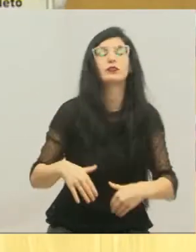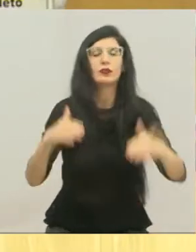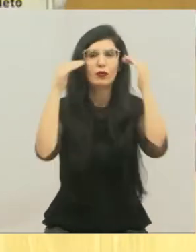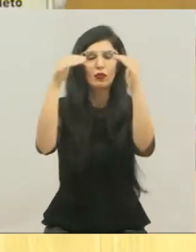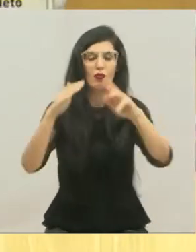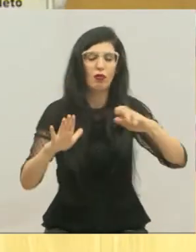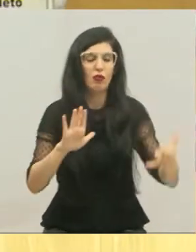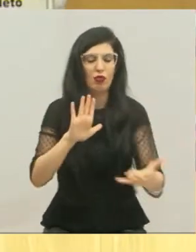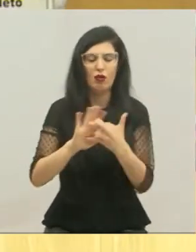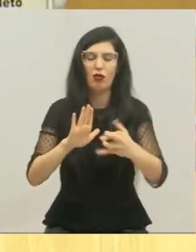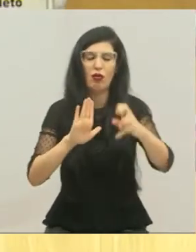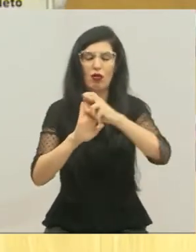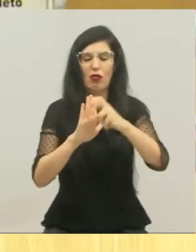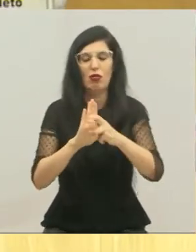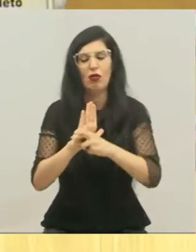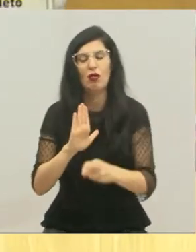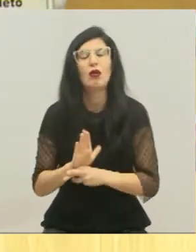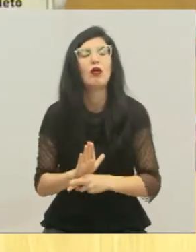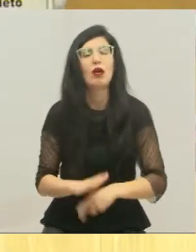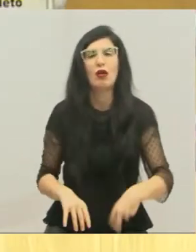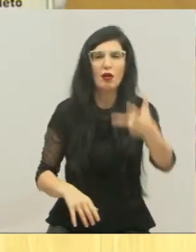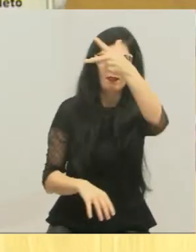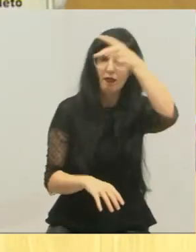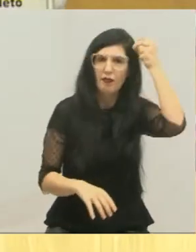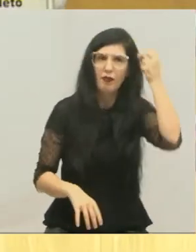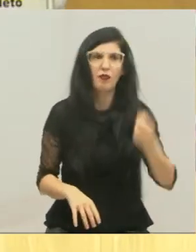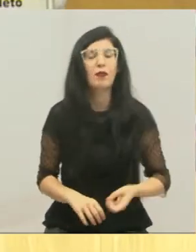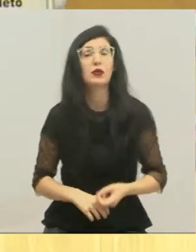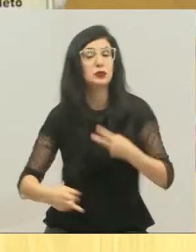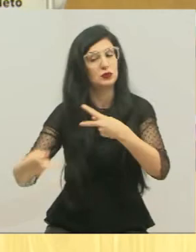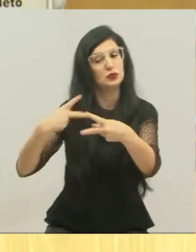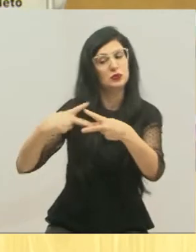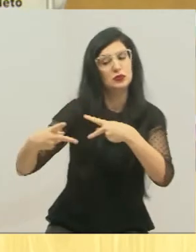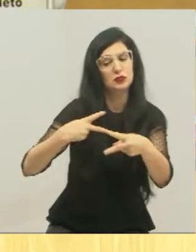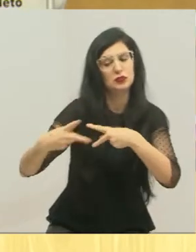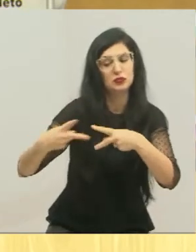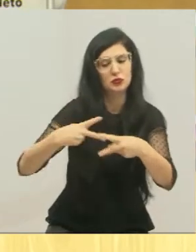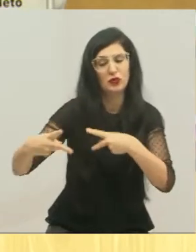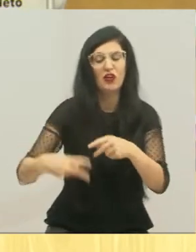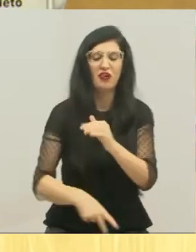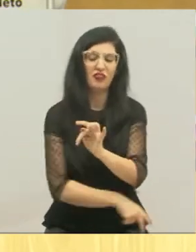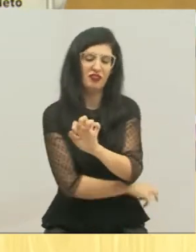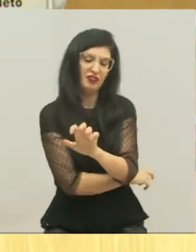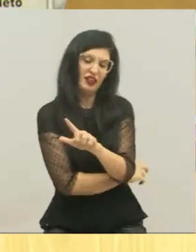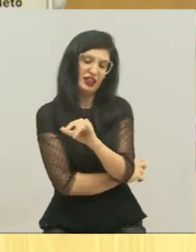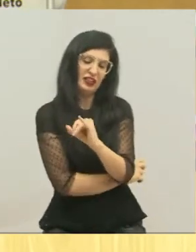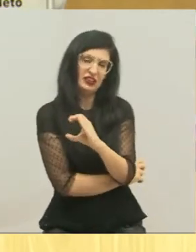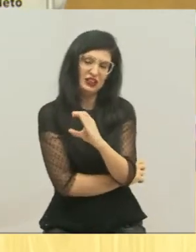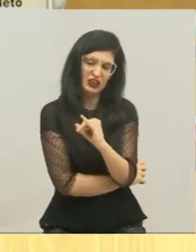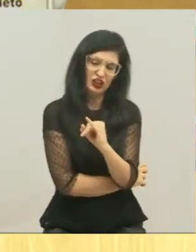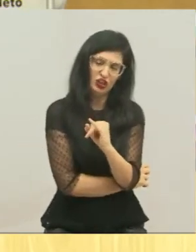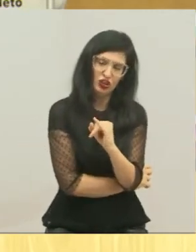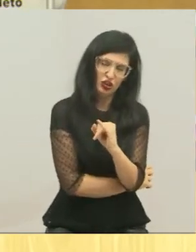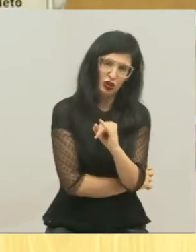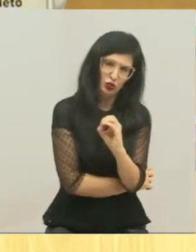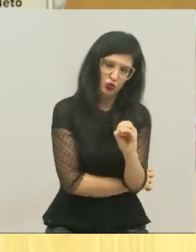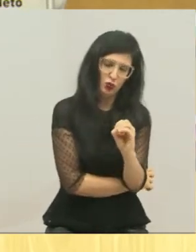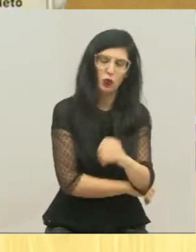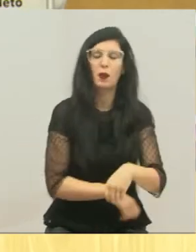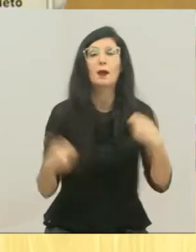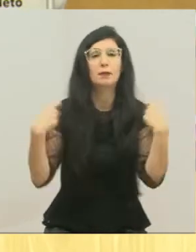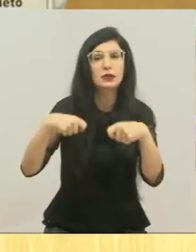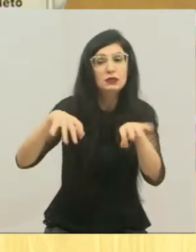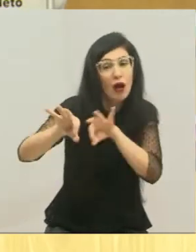regimentais, seja oficiado o excelentíssimo prefeito da cidade de São José dos Campos, o senhor Felício Ramute, solicitando manutenção da